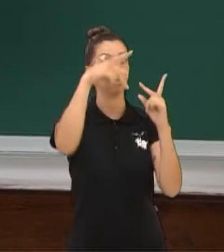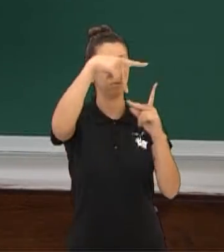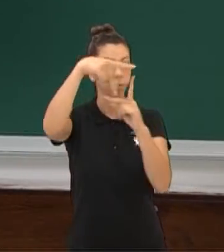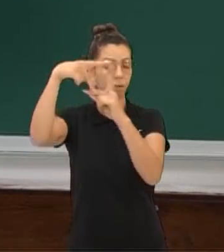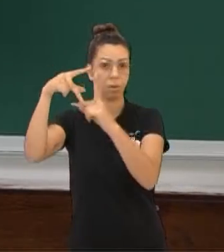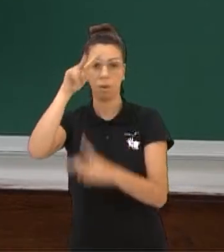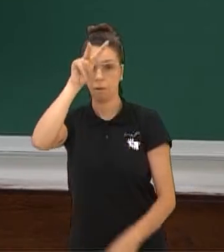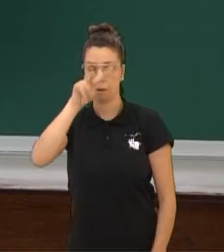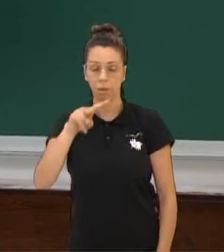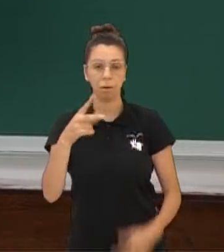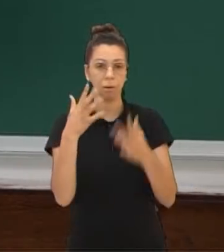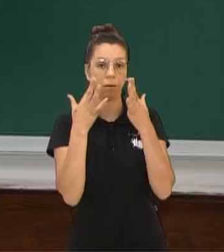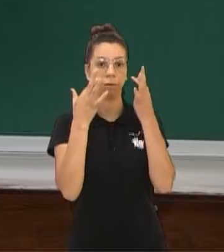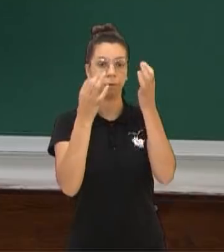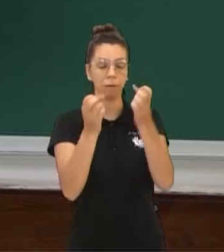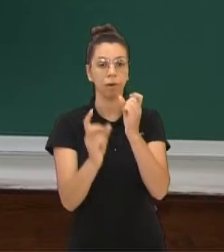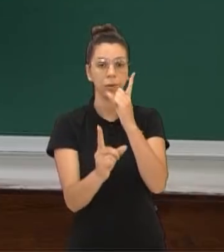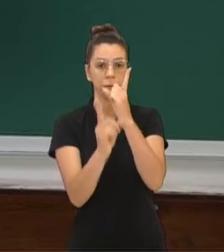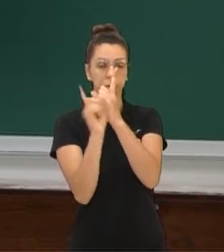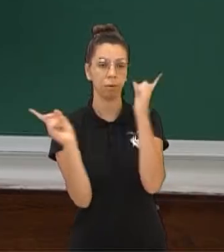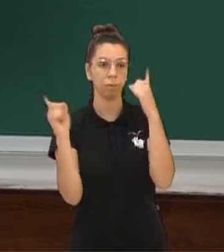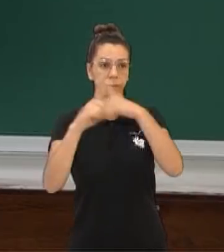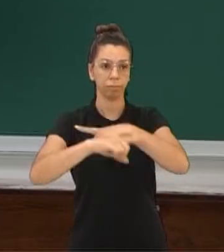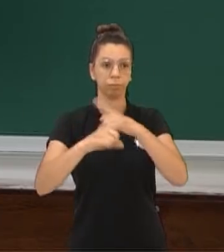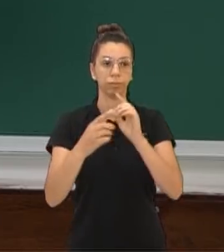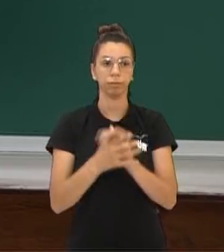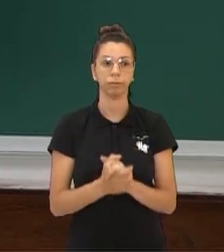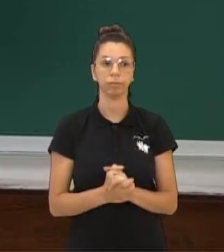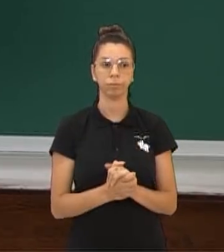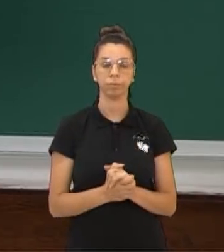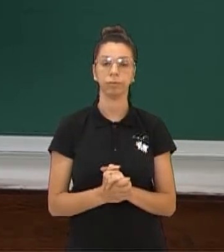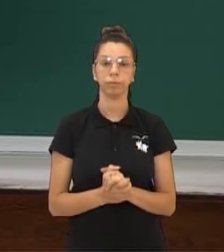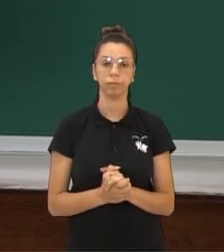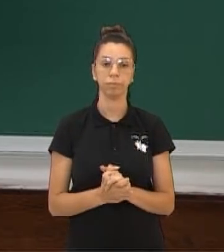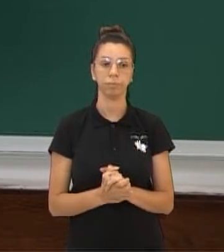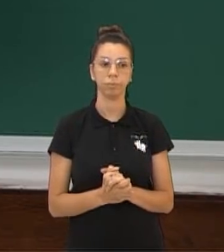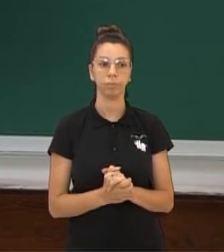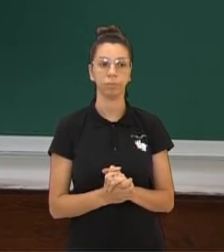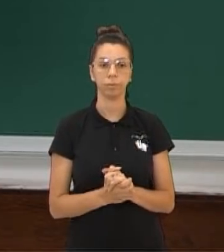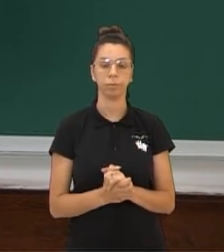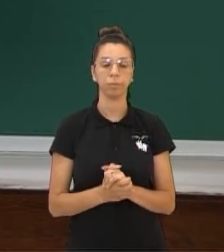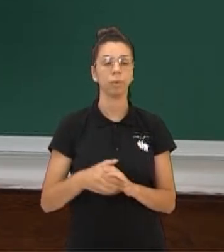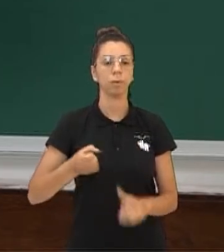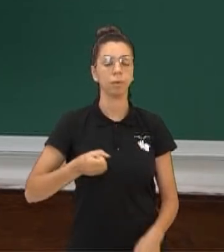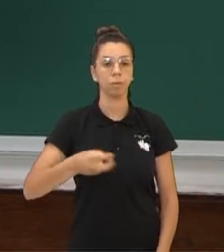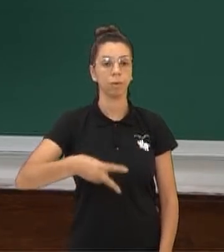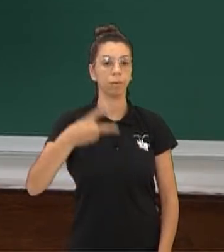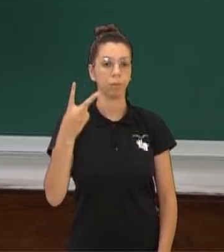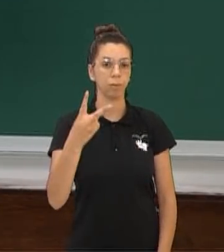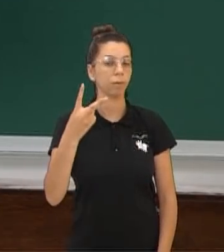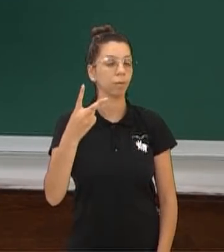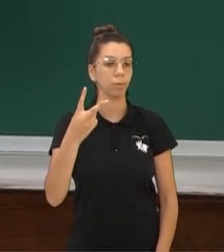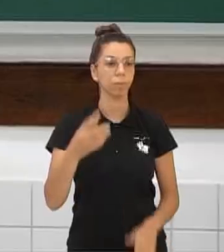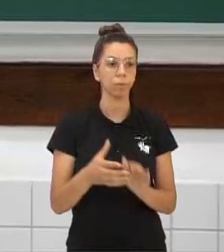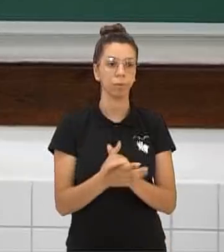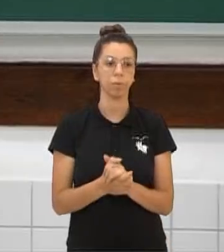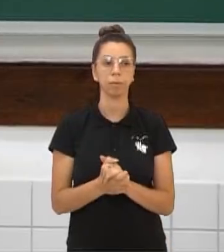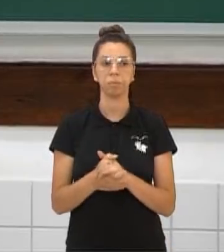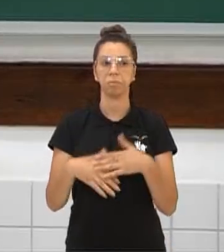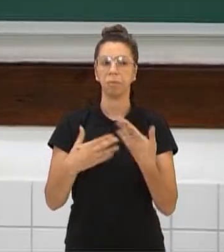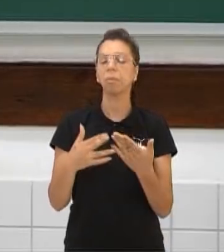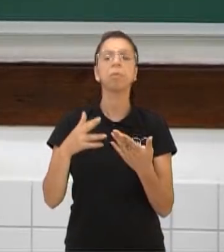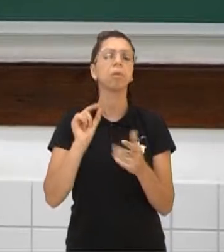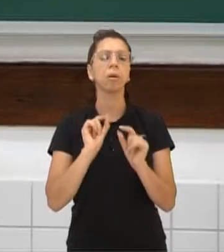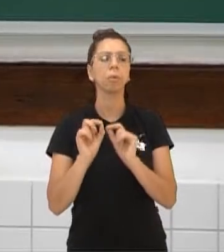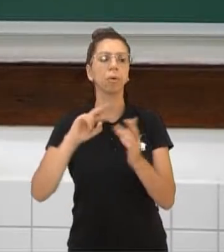atenção que você vai encontrar o oposto. E number 2, nope has the same meaning of. O nope tem o mesmo significado que